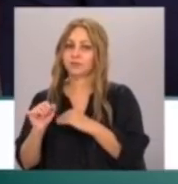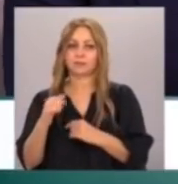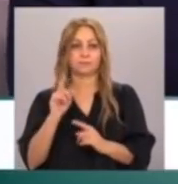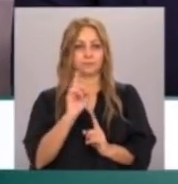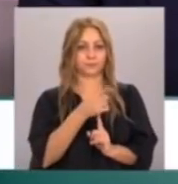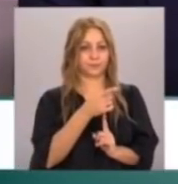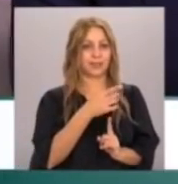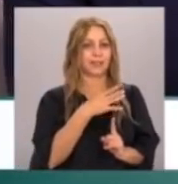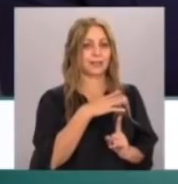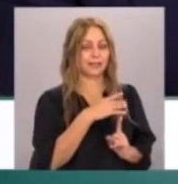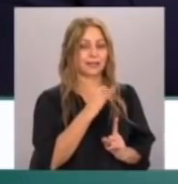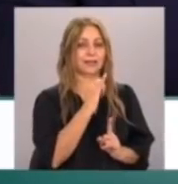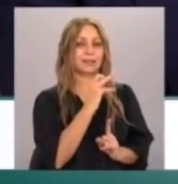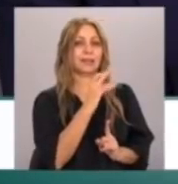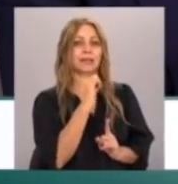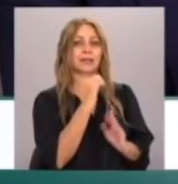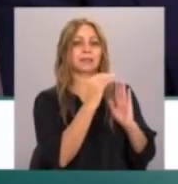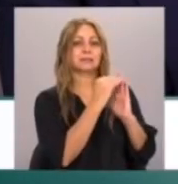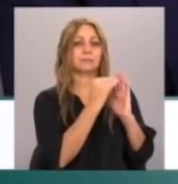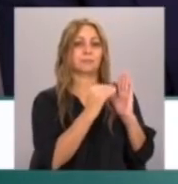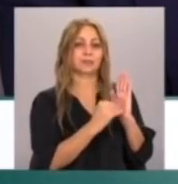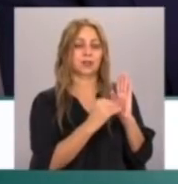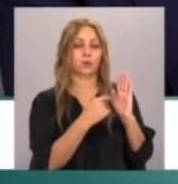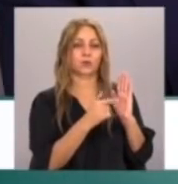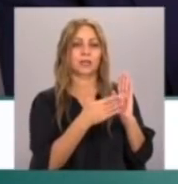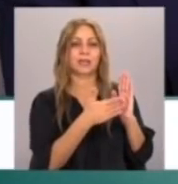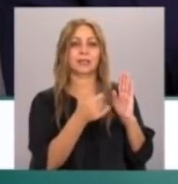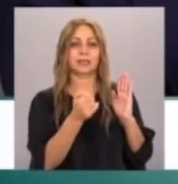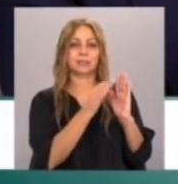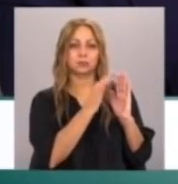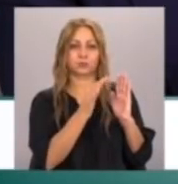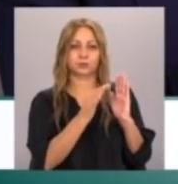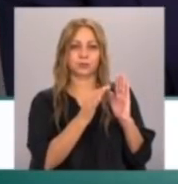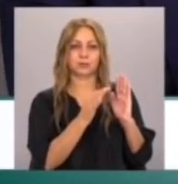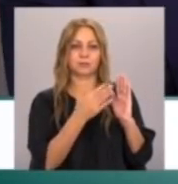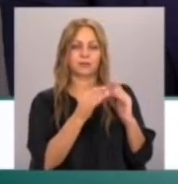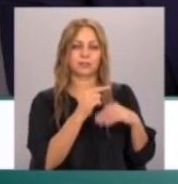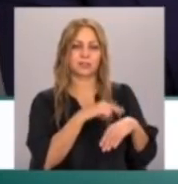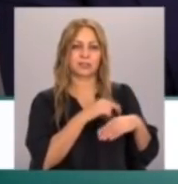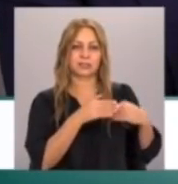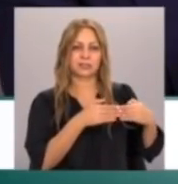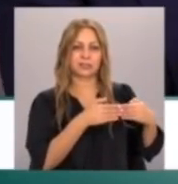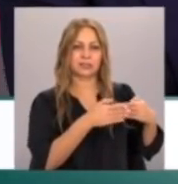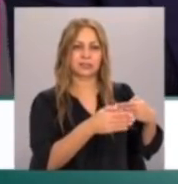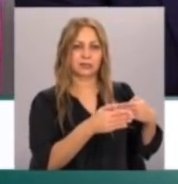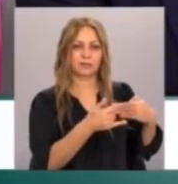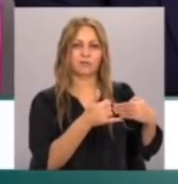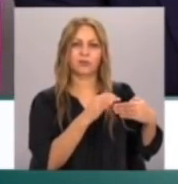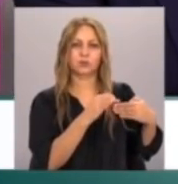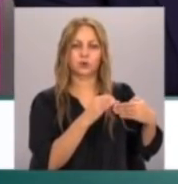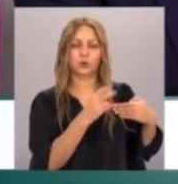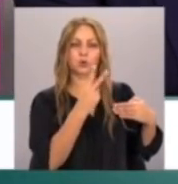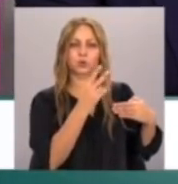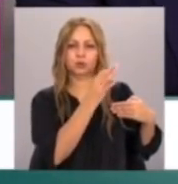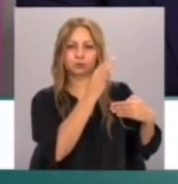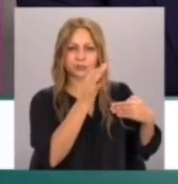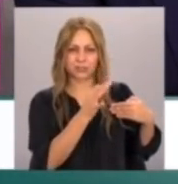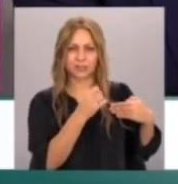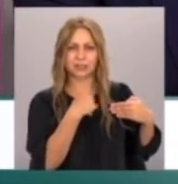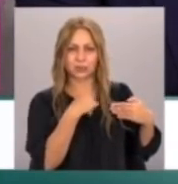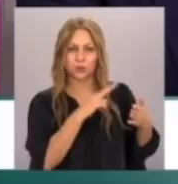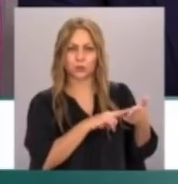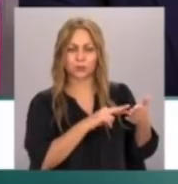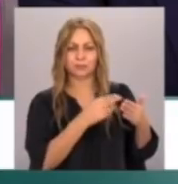vocês querem baixar o IRS para matar a única que as pessoas durante um período ainda 28 Só ver não é durante o período com Duas Taças segundo ele